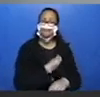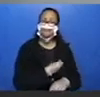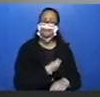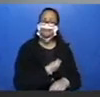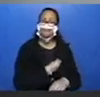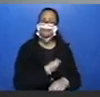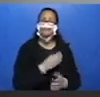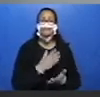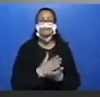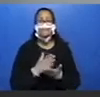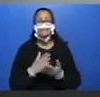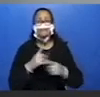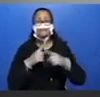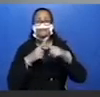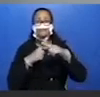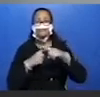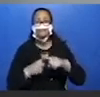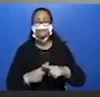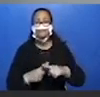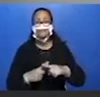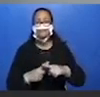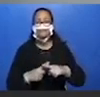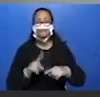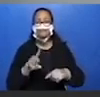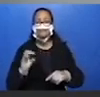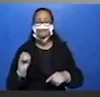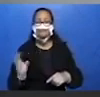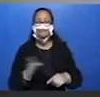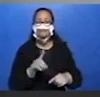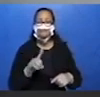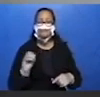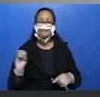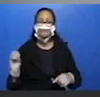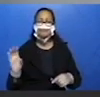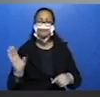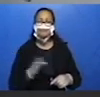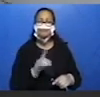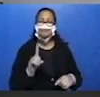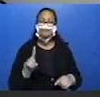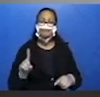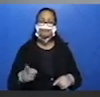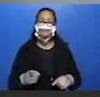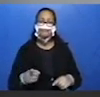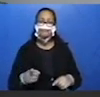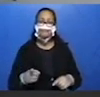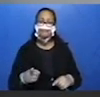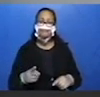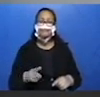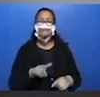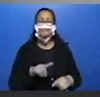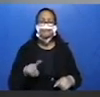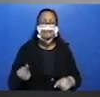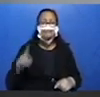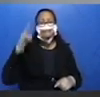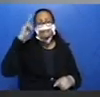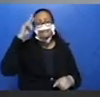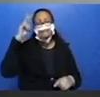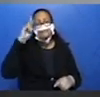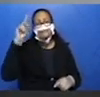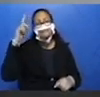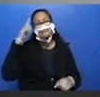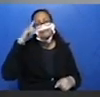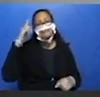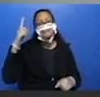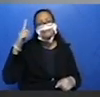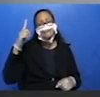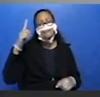começar multiplicando por 10, 100 e 1000. Primeiro, eu quero que vocês relembrem as ideias das operações